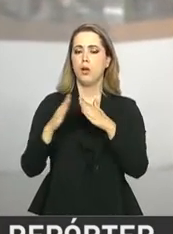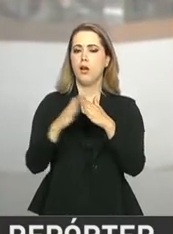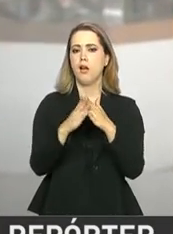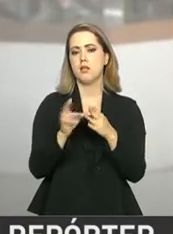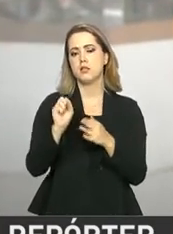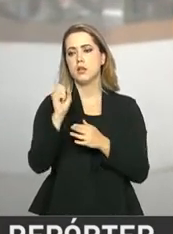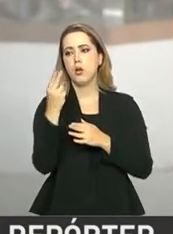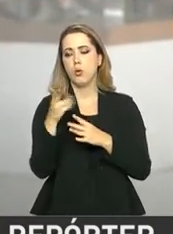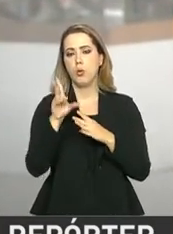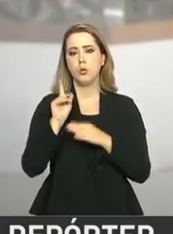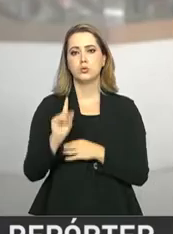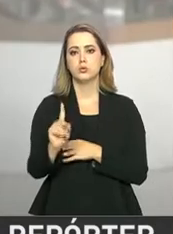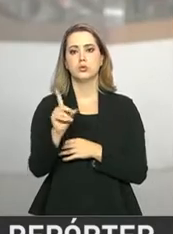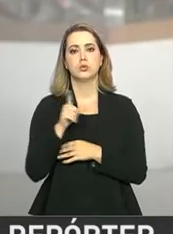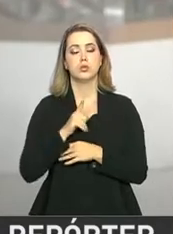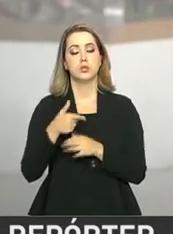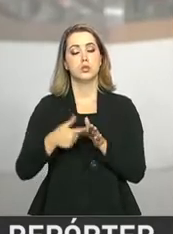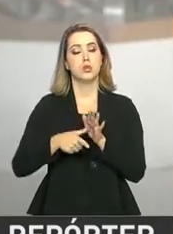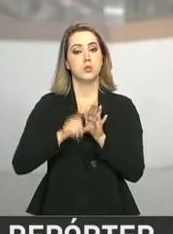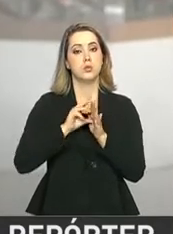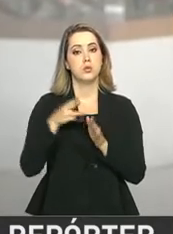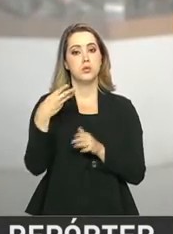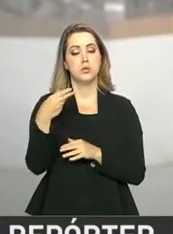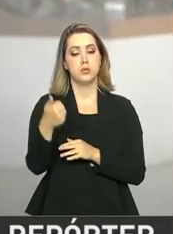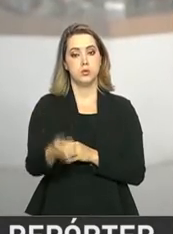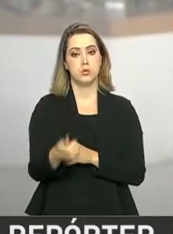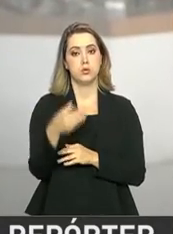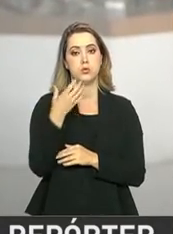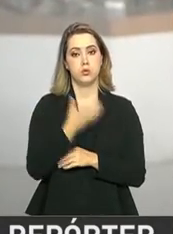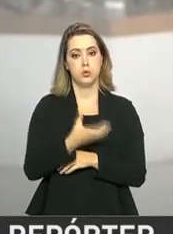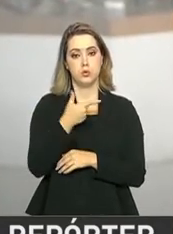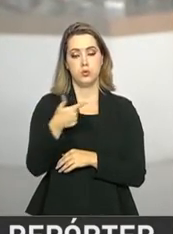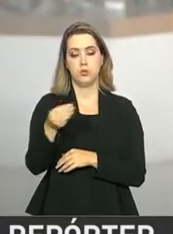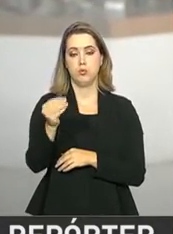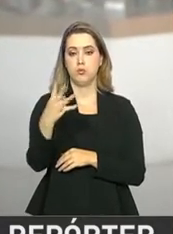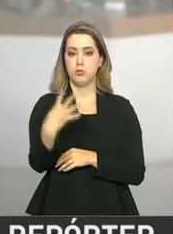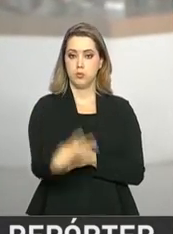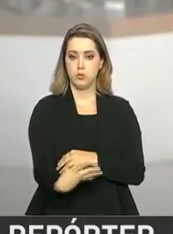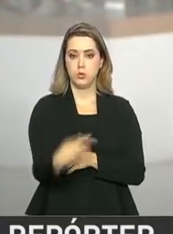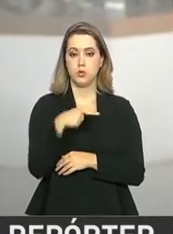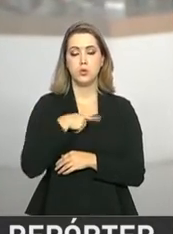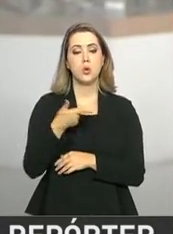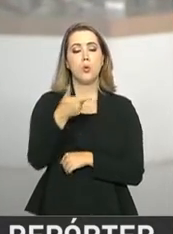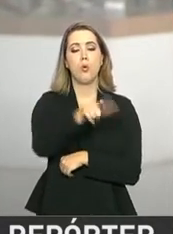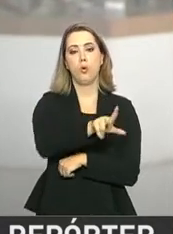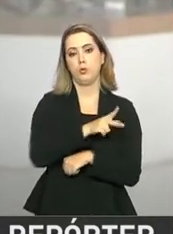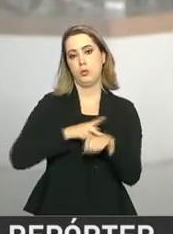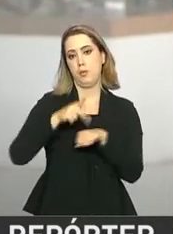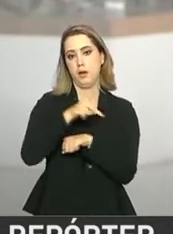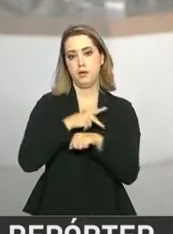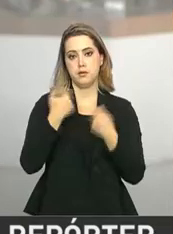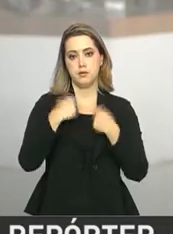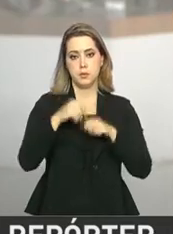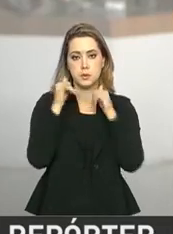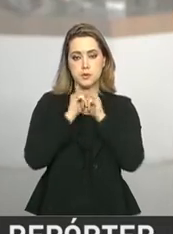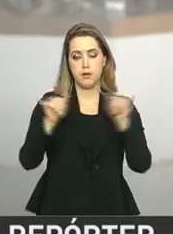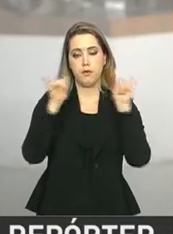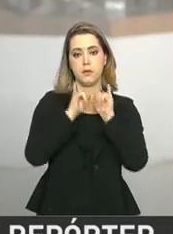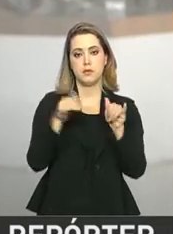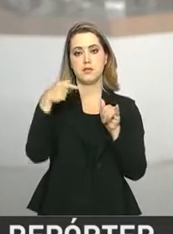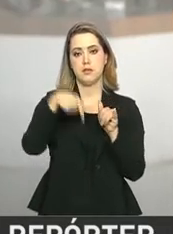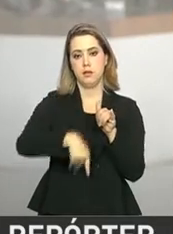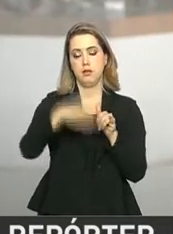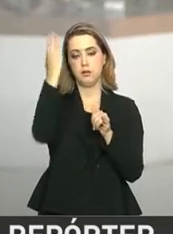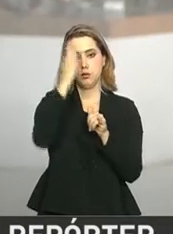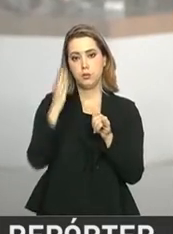em períodos anteriores a 31 de dezembro de 2014. O contribuinte deve apresentar a declaração de regularização